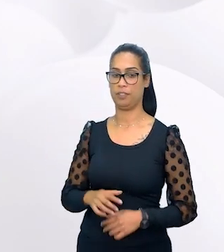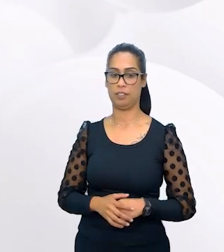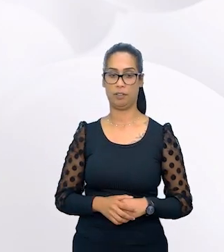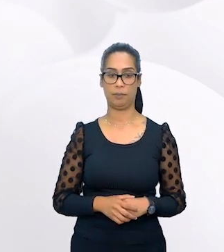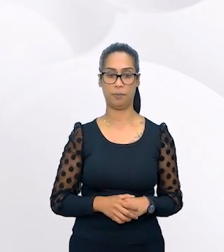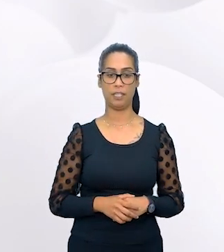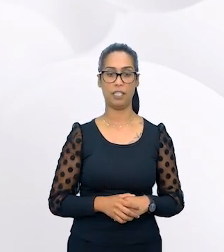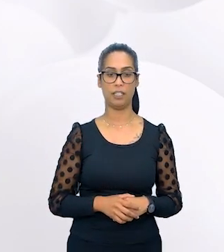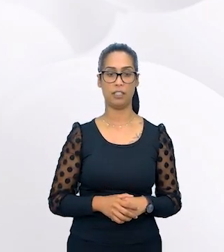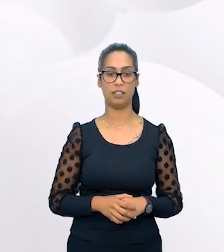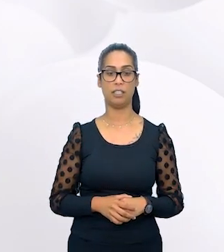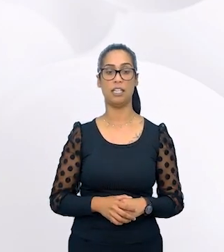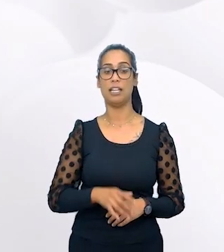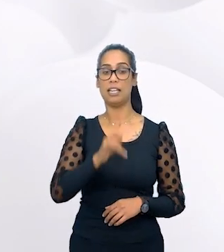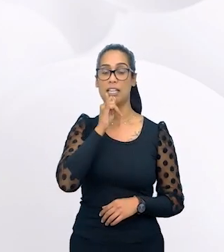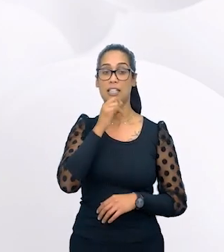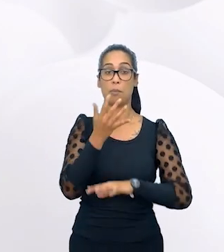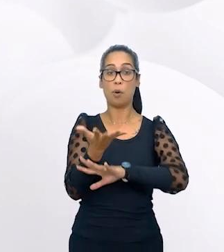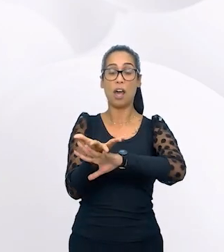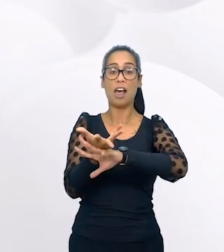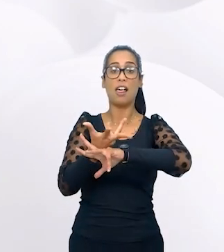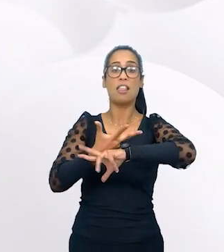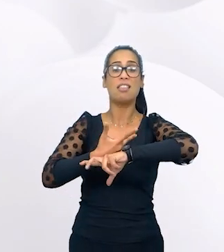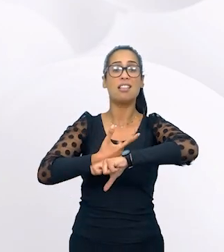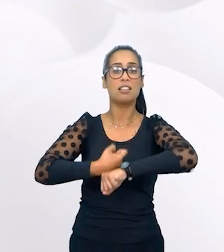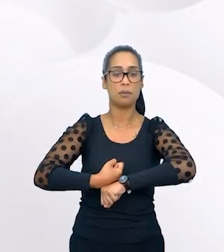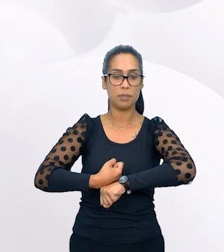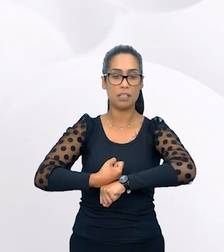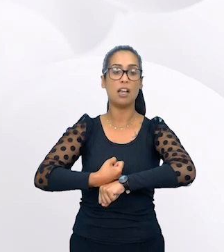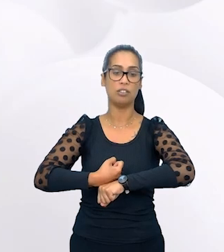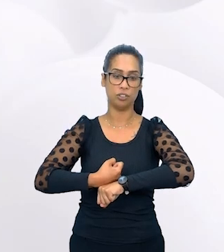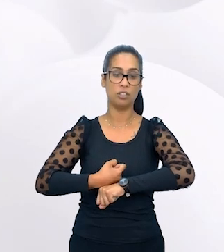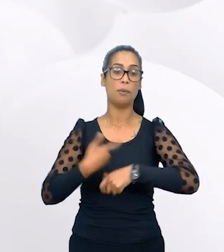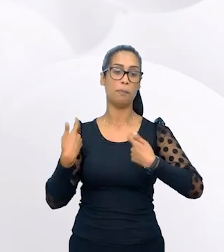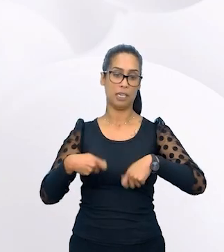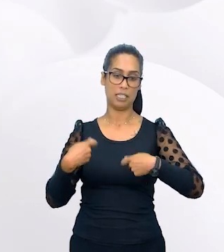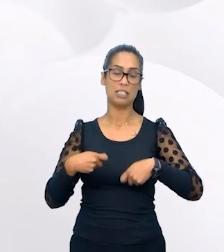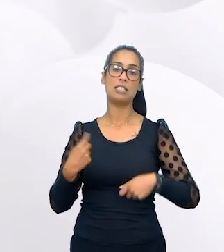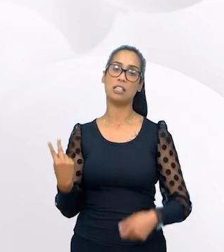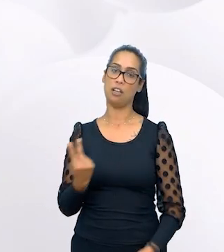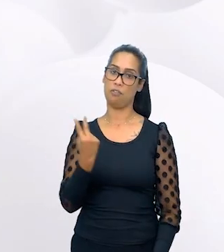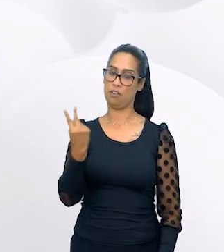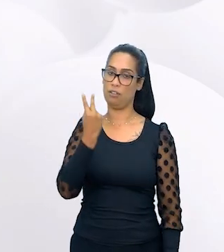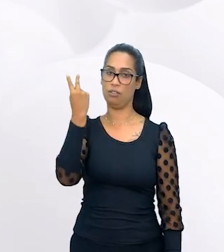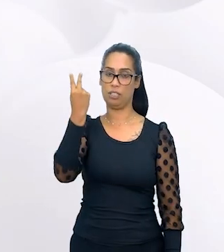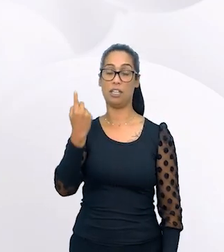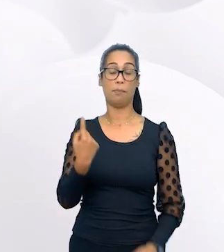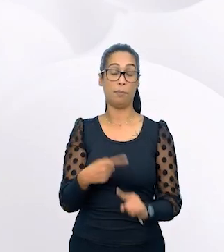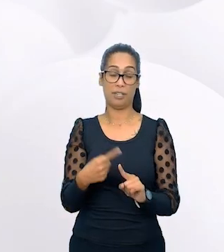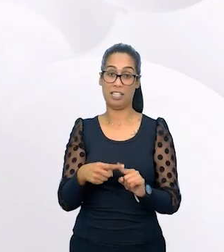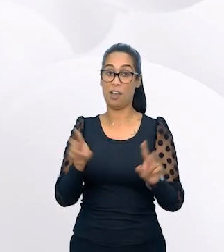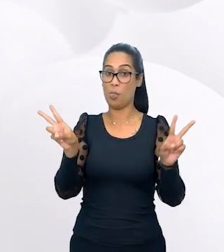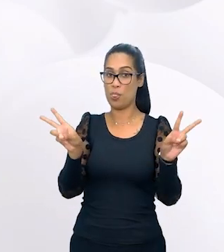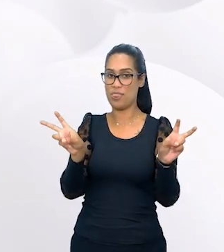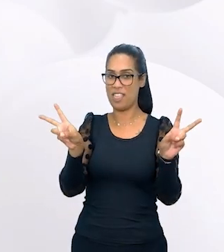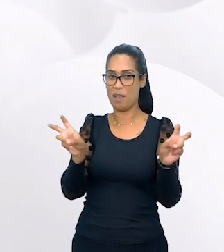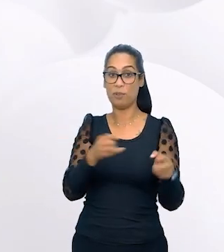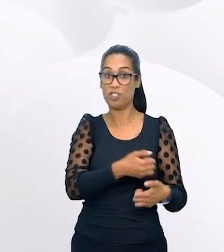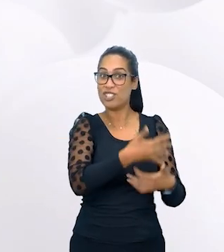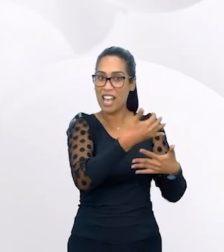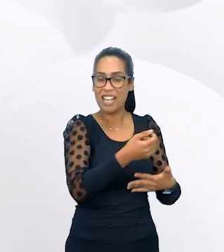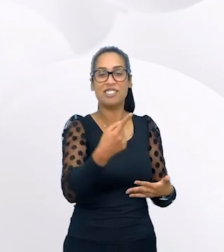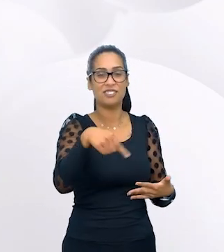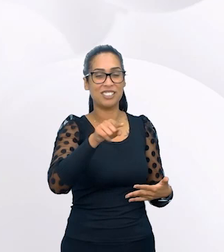da interdisciplinaridade. Muitos de vocês colocaram aqui no chat que é um tema transversal, então ele é abordado em todos